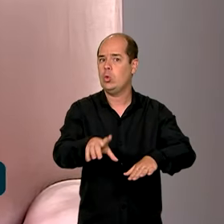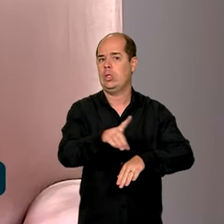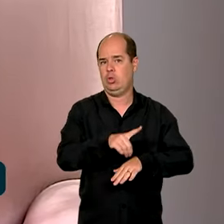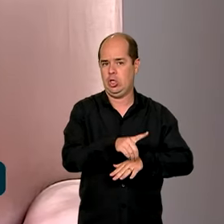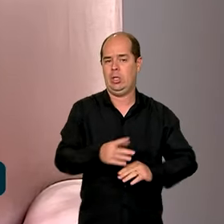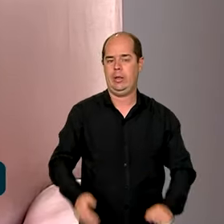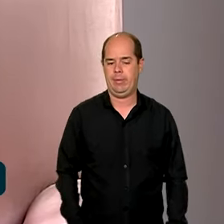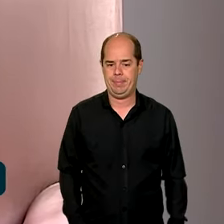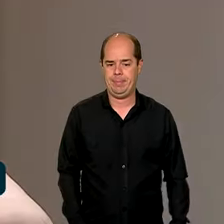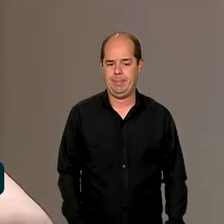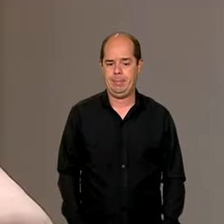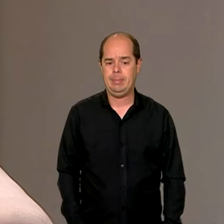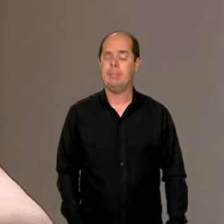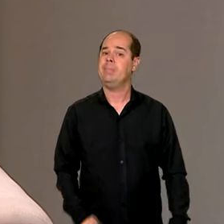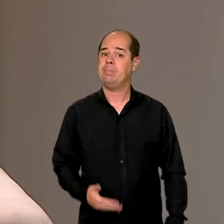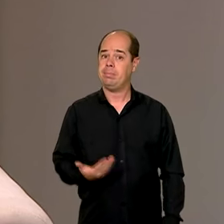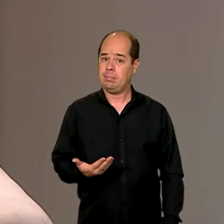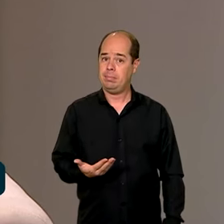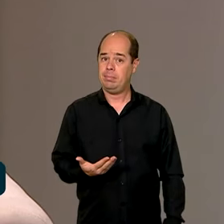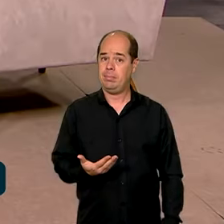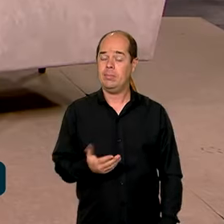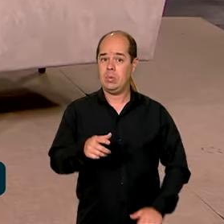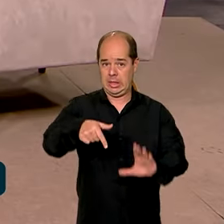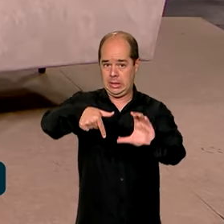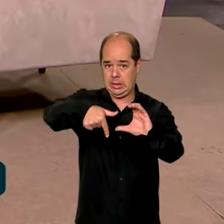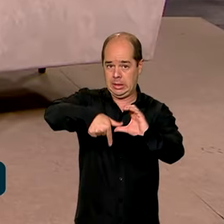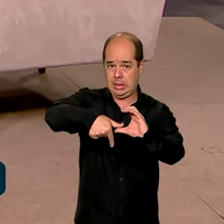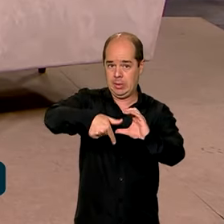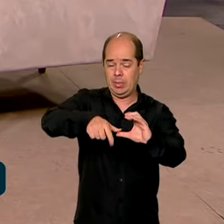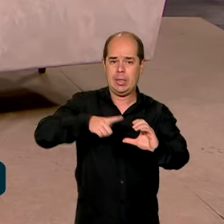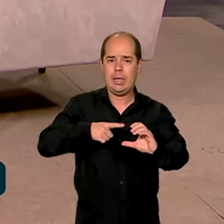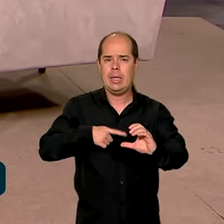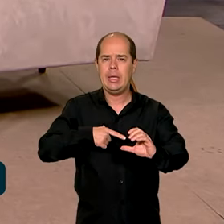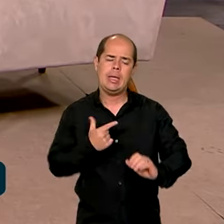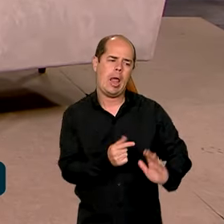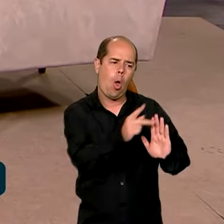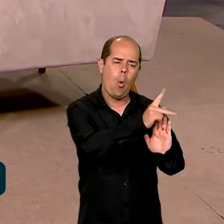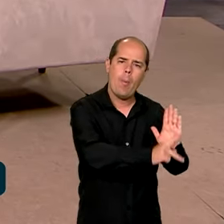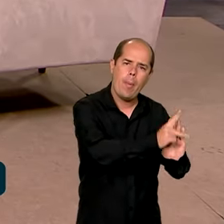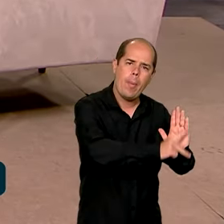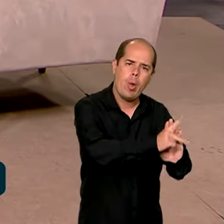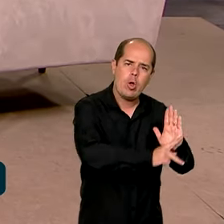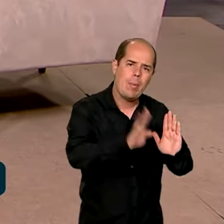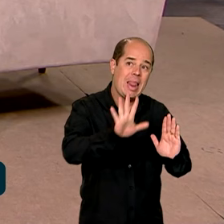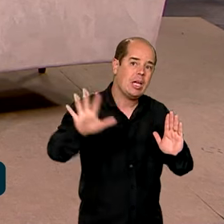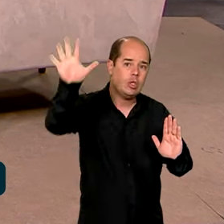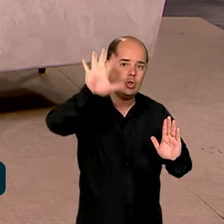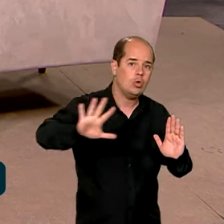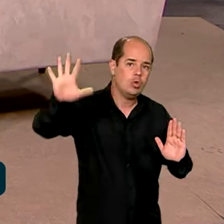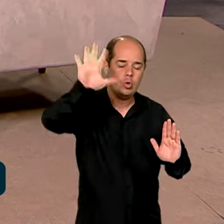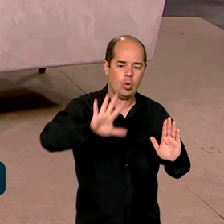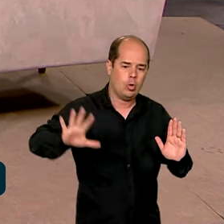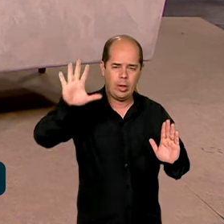de Popularização da Ciência. Eu queria que o senhor explicasse um pouco o que é esse programa, como que as pessoas podem ter acesso a